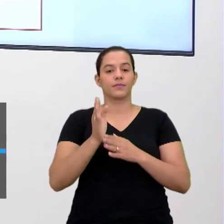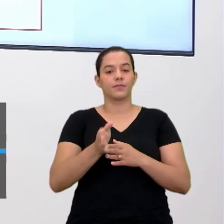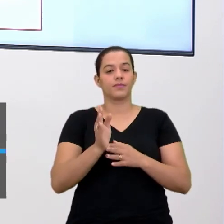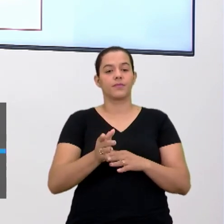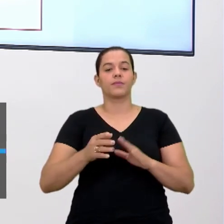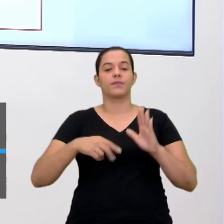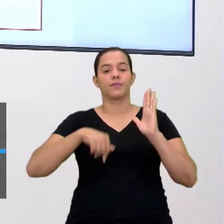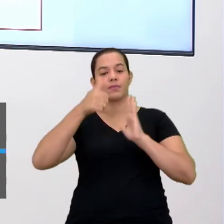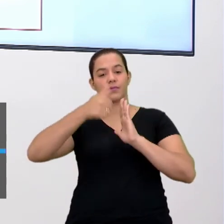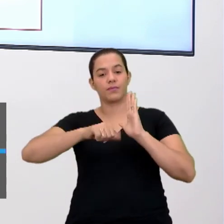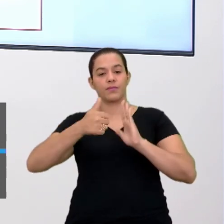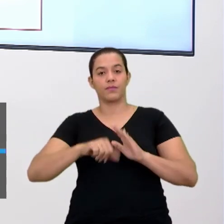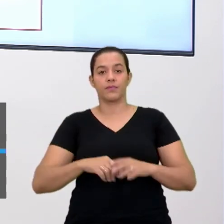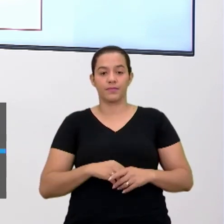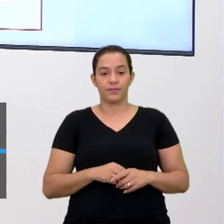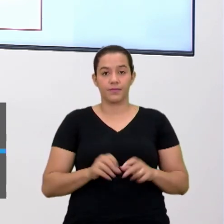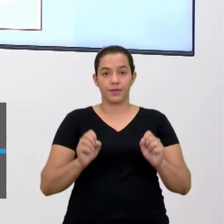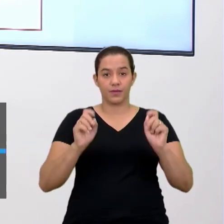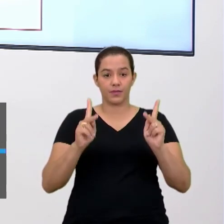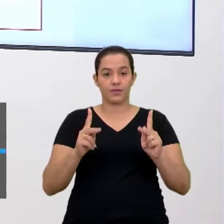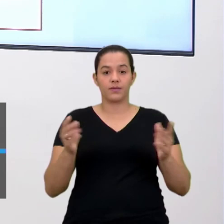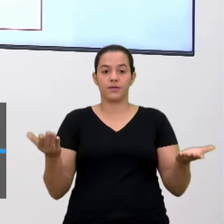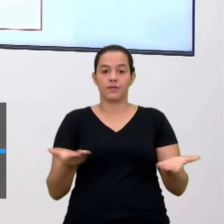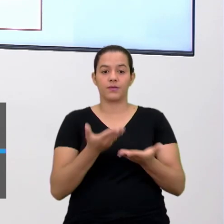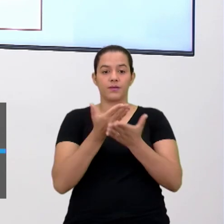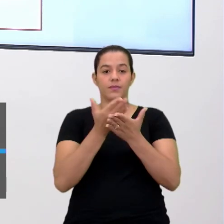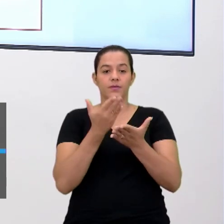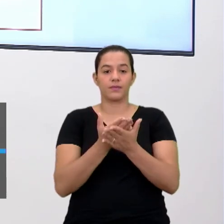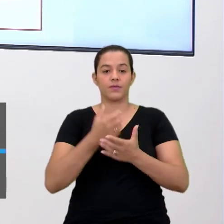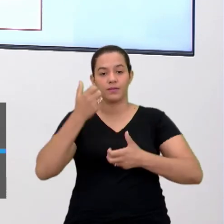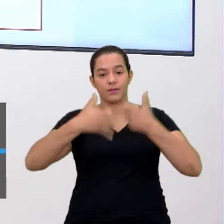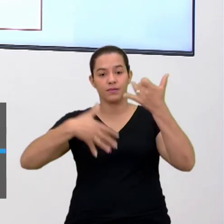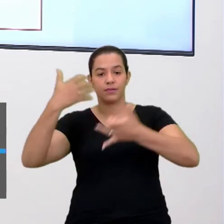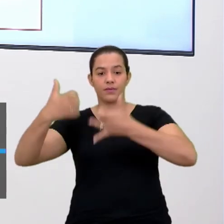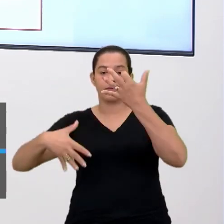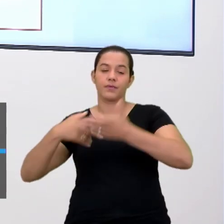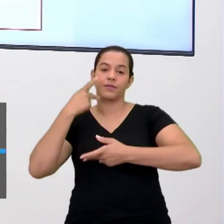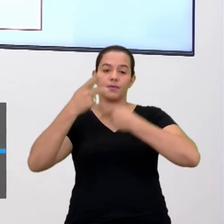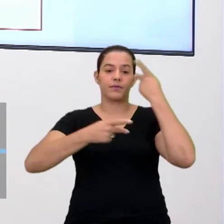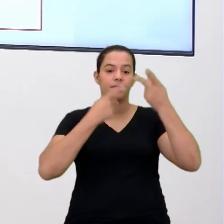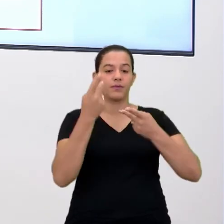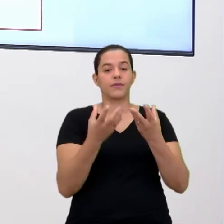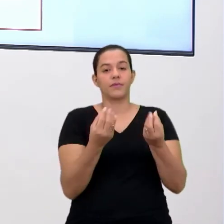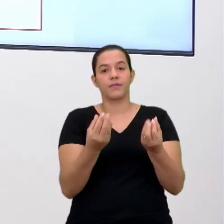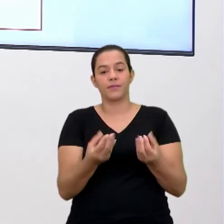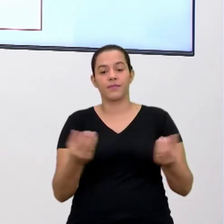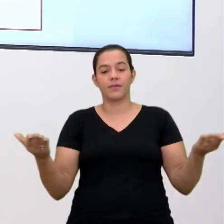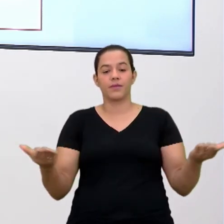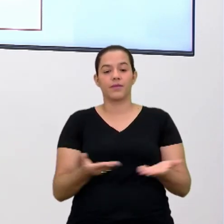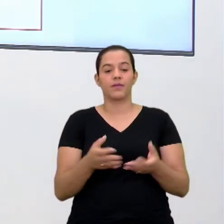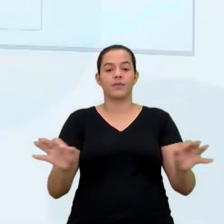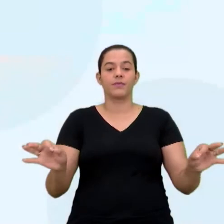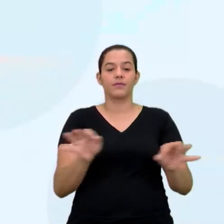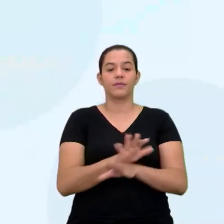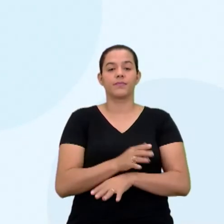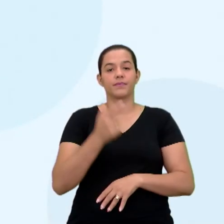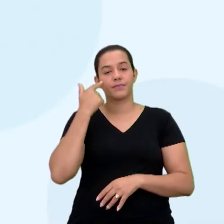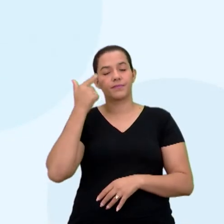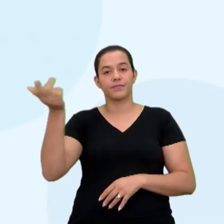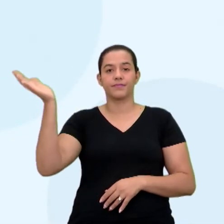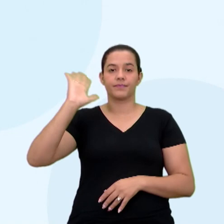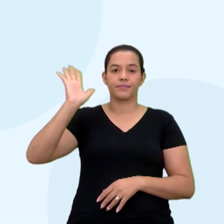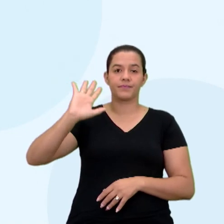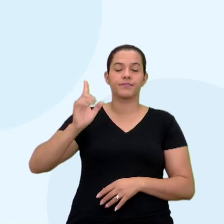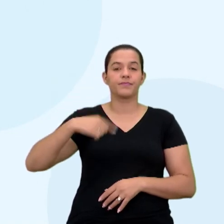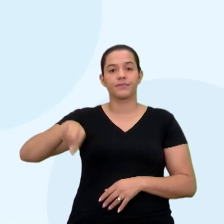gráfico de dispersão. Beleza? A aula acabou, falei uma barbaridade para vocês, tá ok? Mas está acabando, eu me despeço, muito